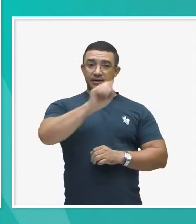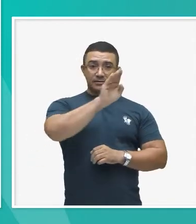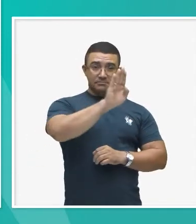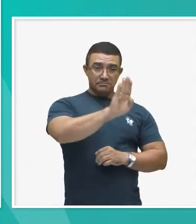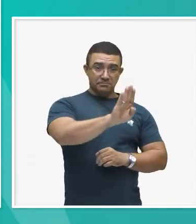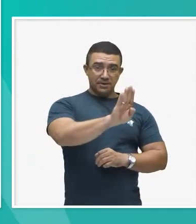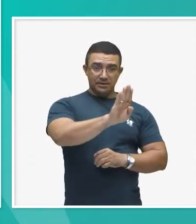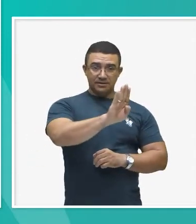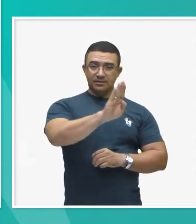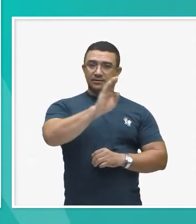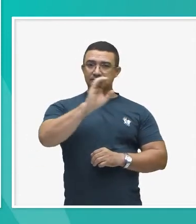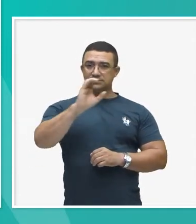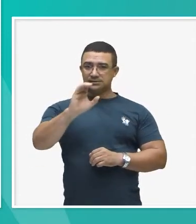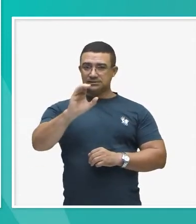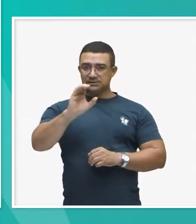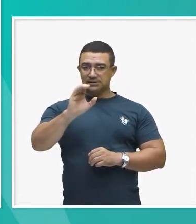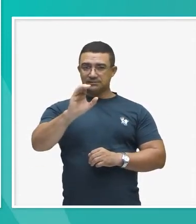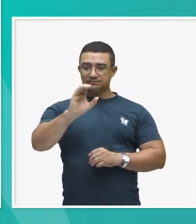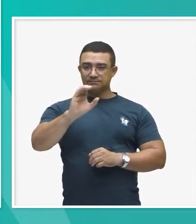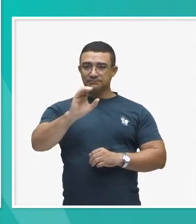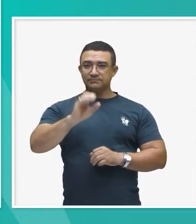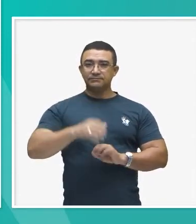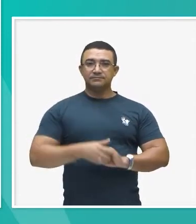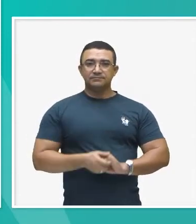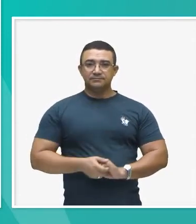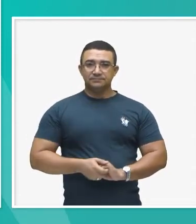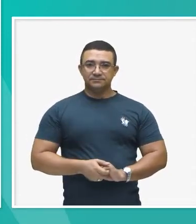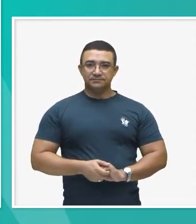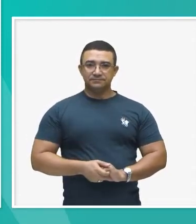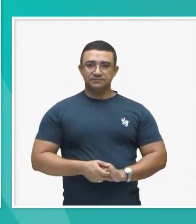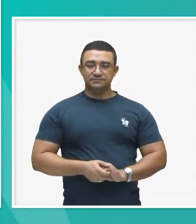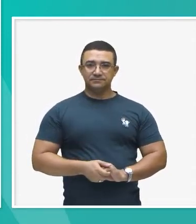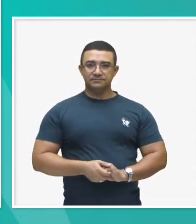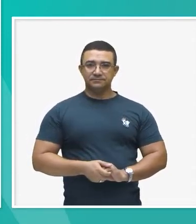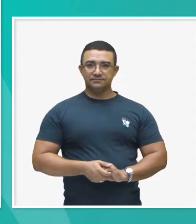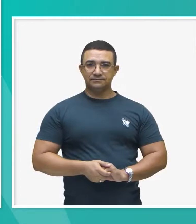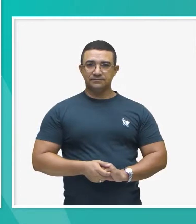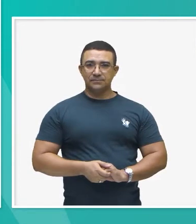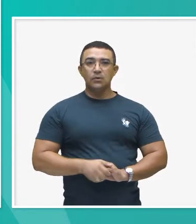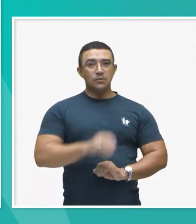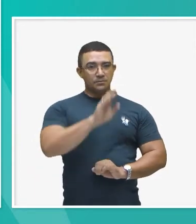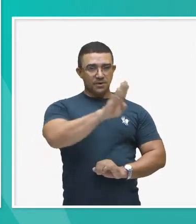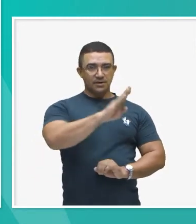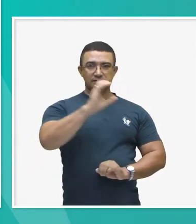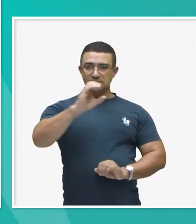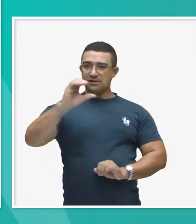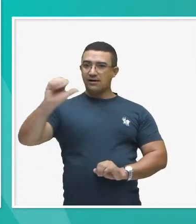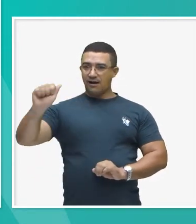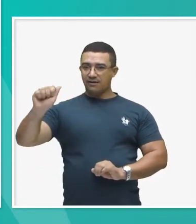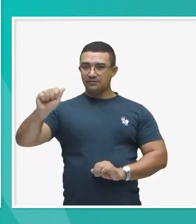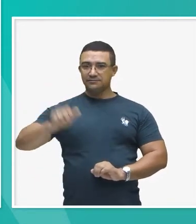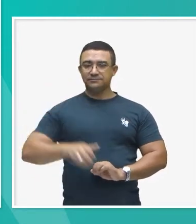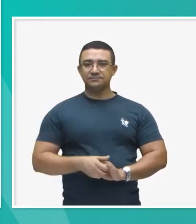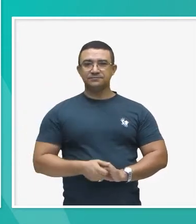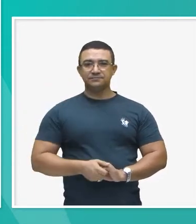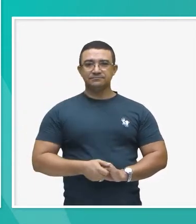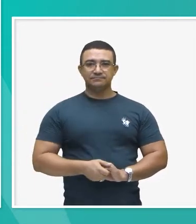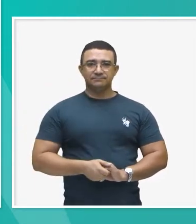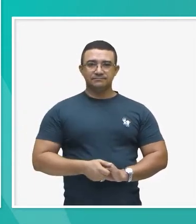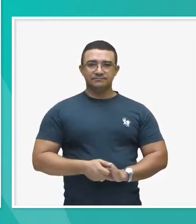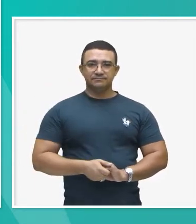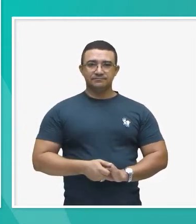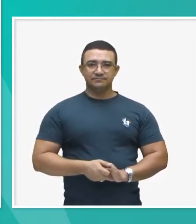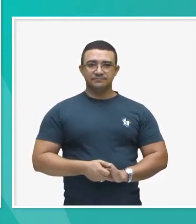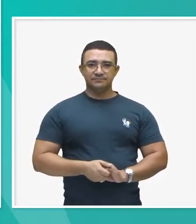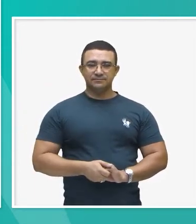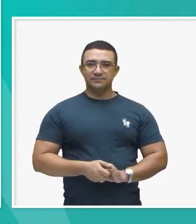né? Na verdade, aquela ali é a B, né? E depois eu tenho a C, que é a última, e a A, ok? A